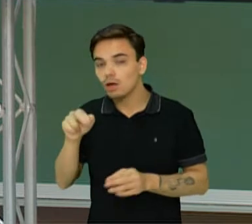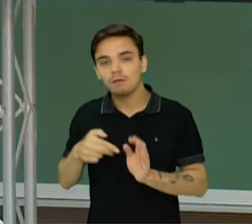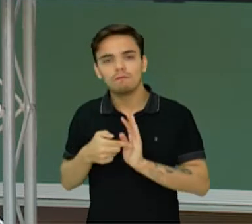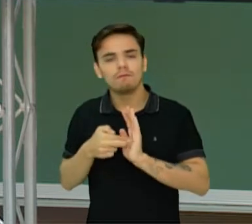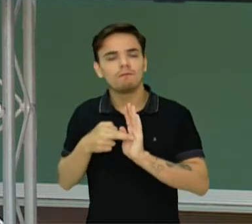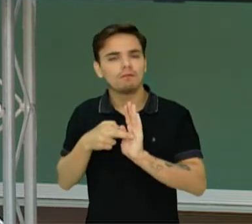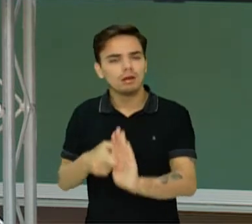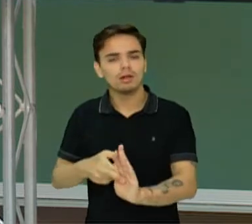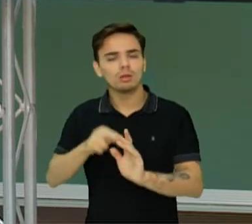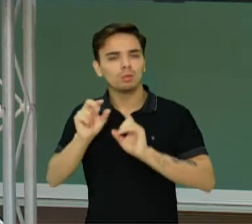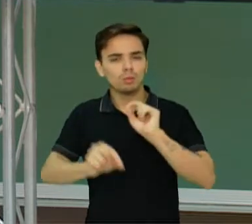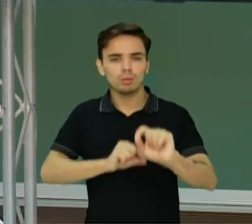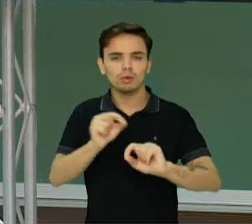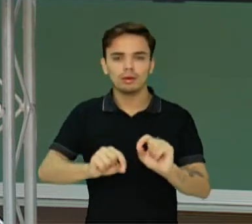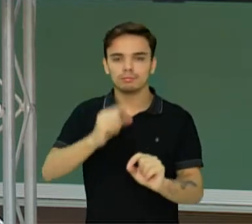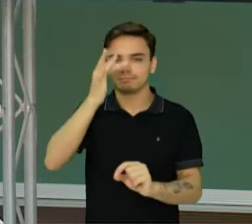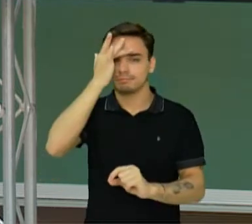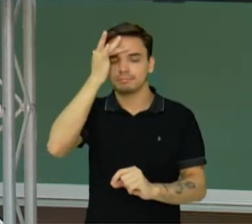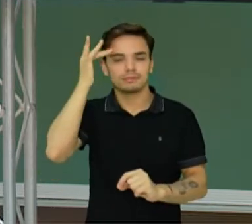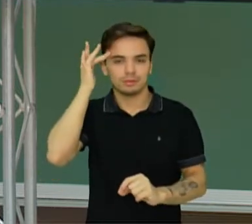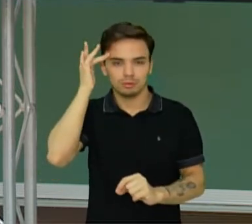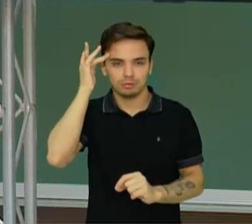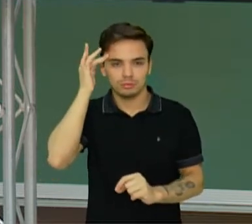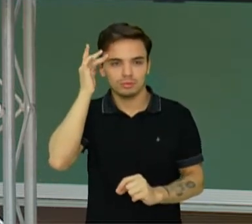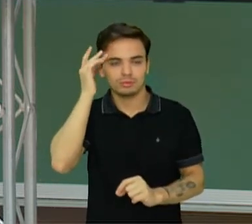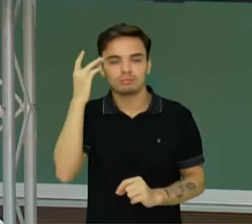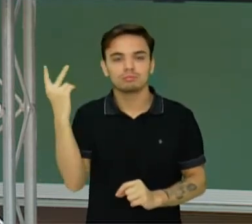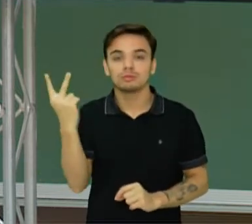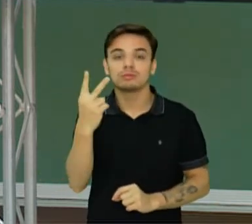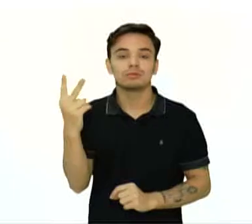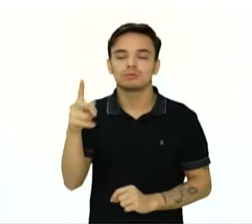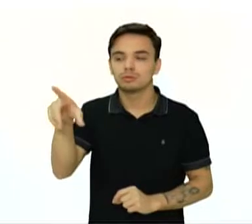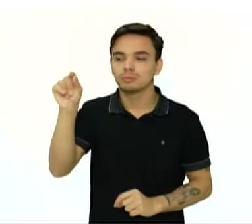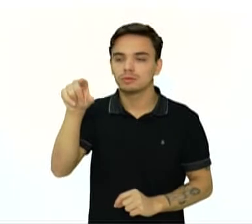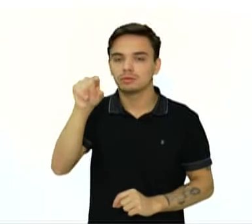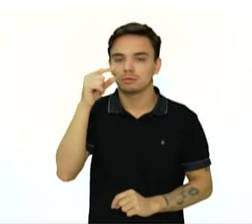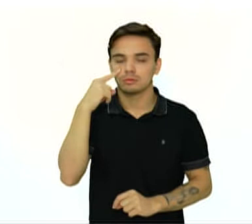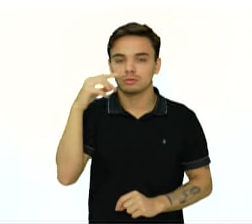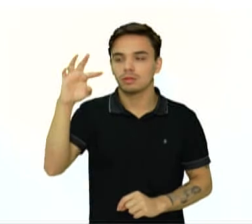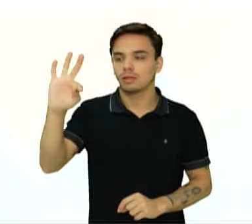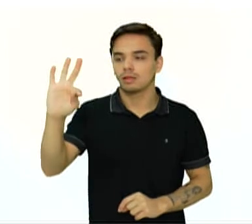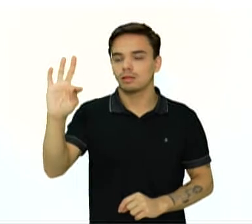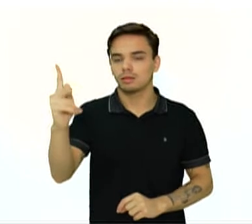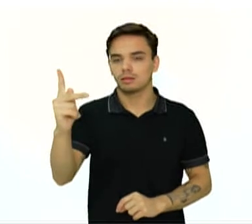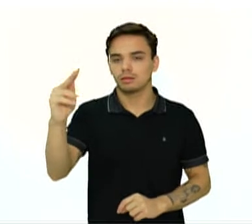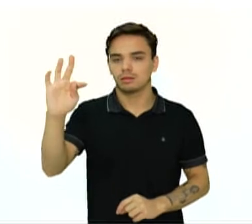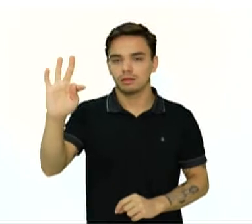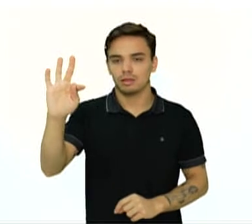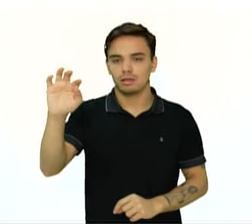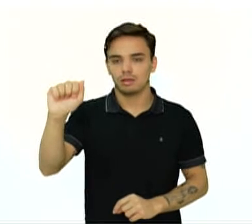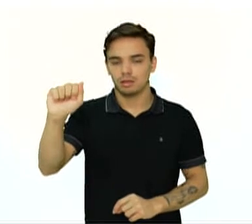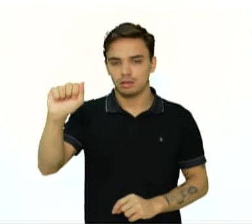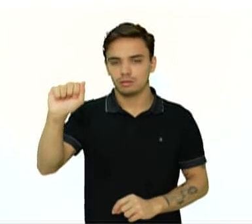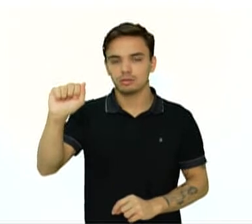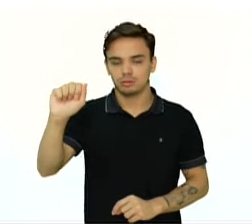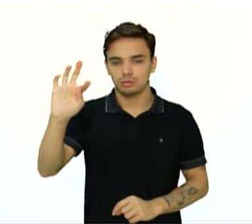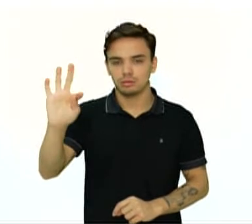pessoa. Portanto, as duas opções são that ou who. Eu tenho um irmão que ama